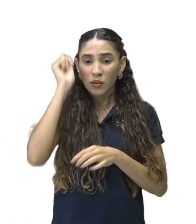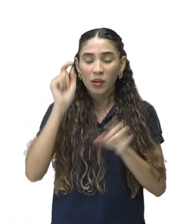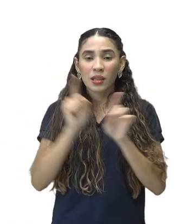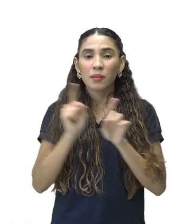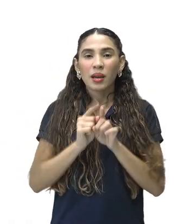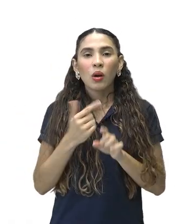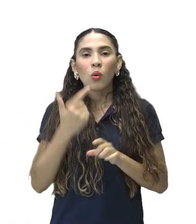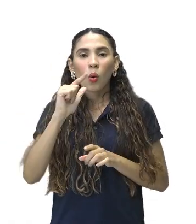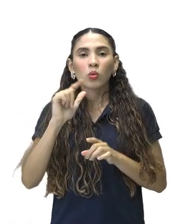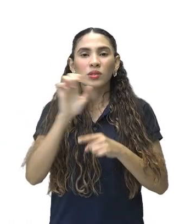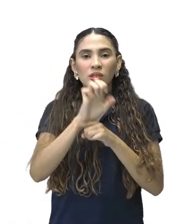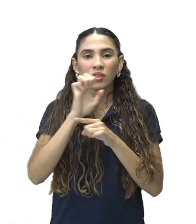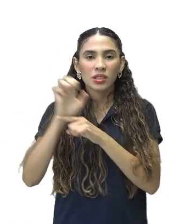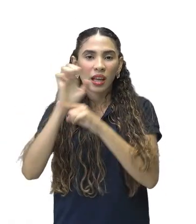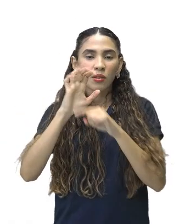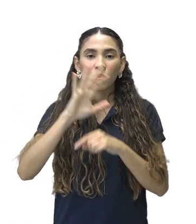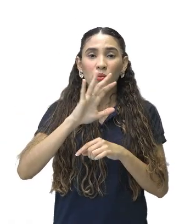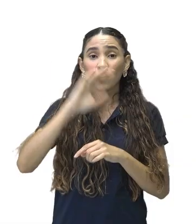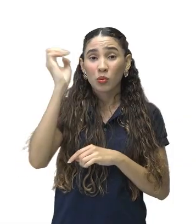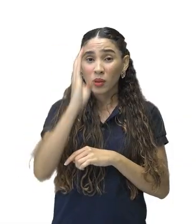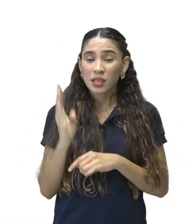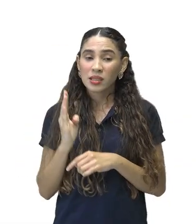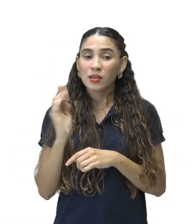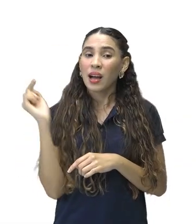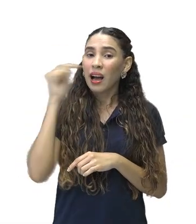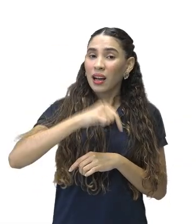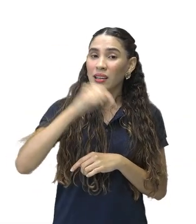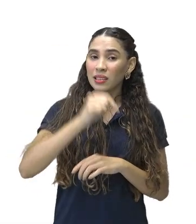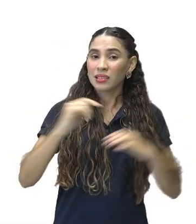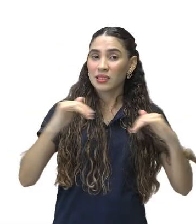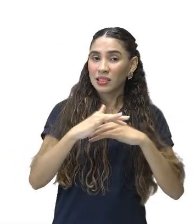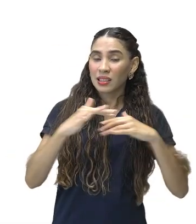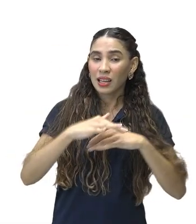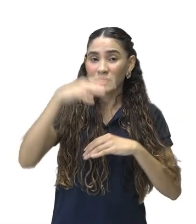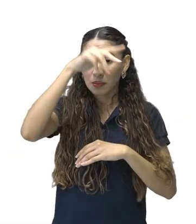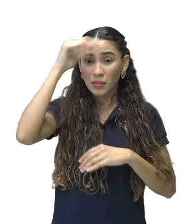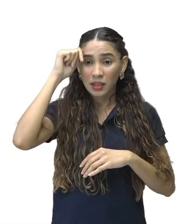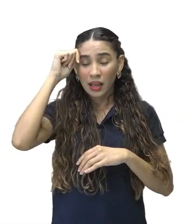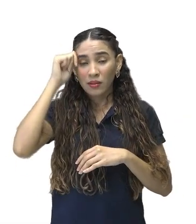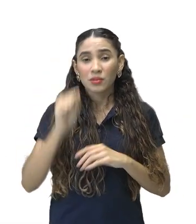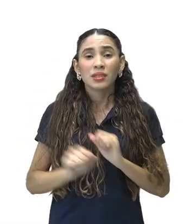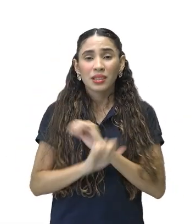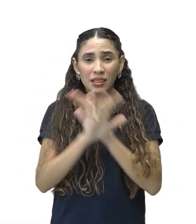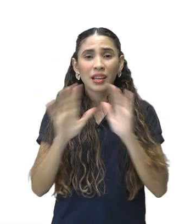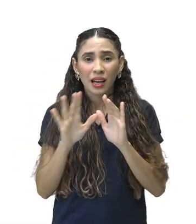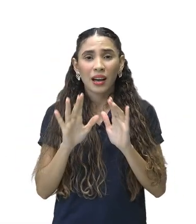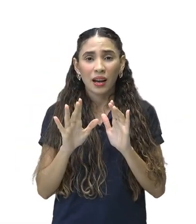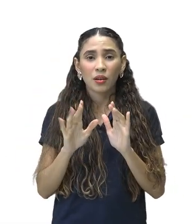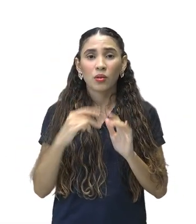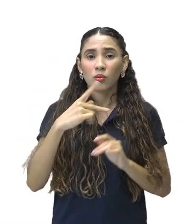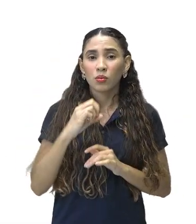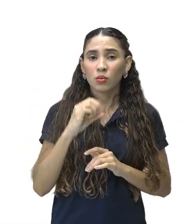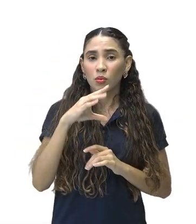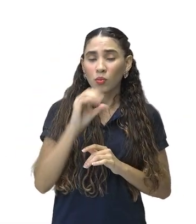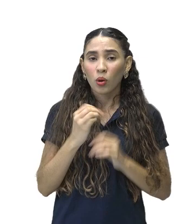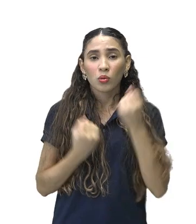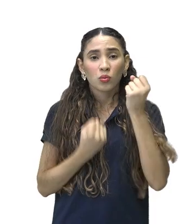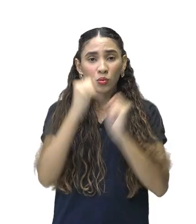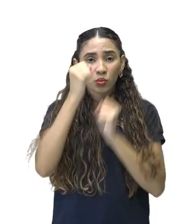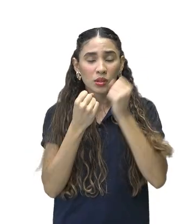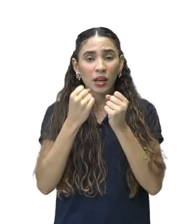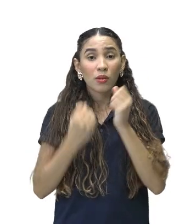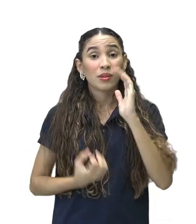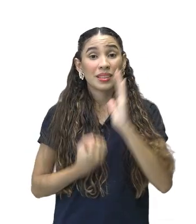até de outros estados do Brasil, aqui para a cidade de Manaus. É claro, um polo industrial estava